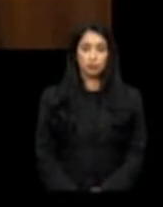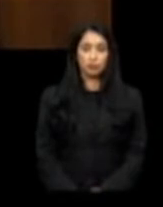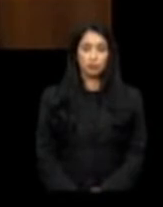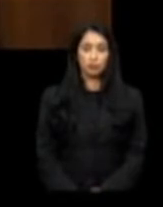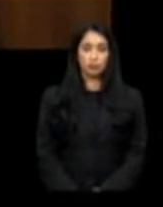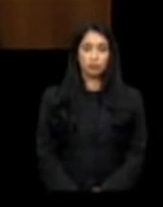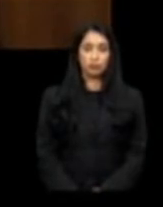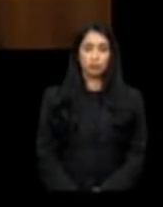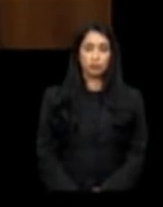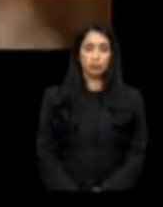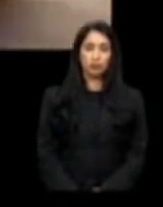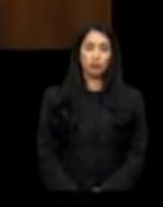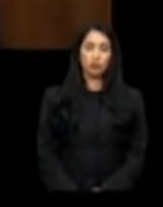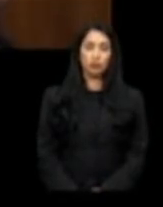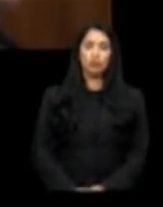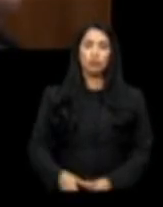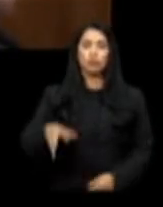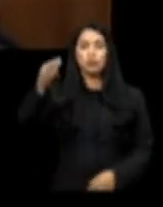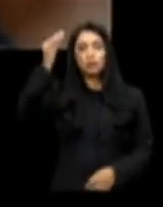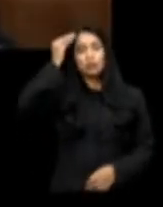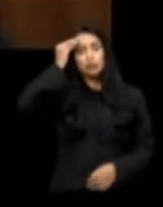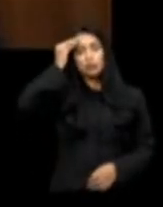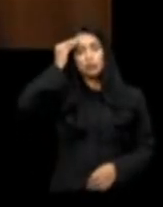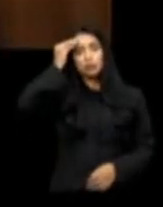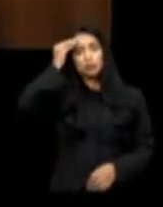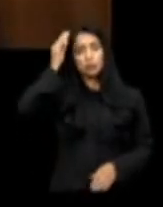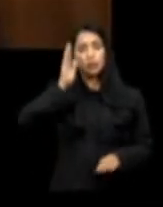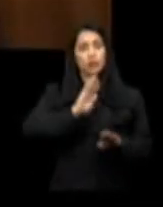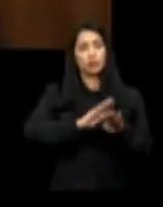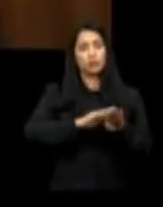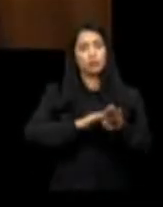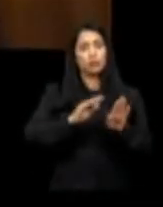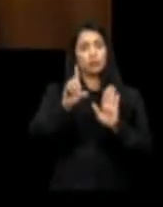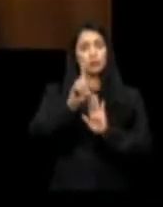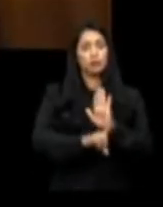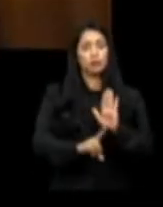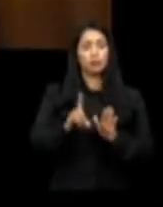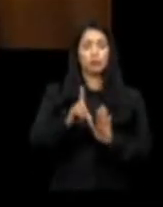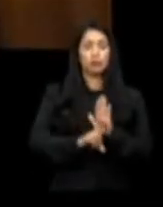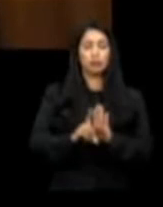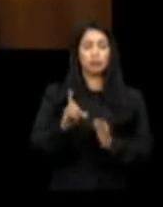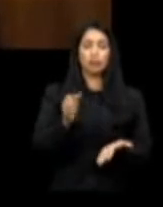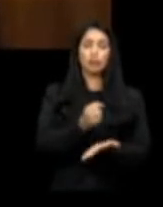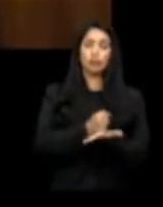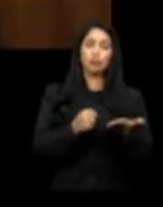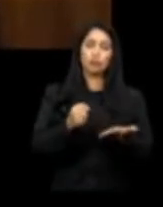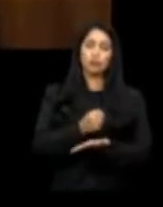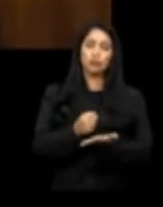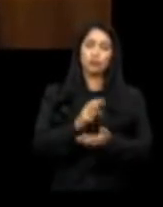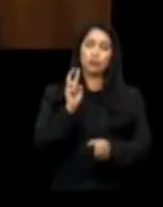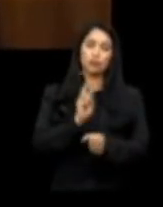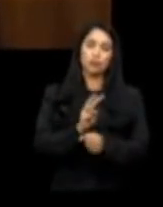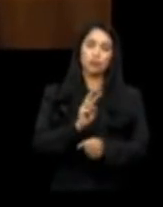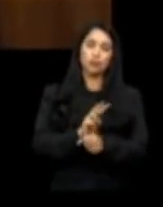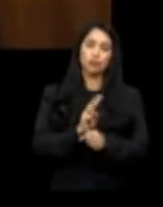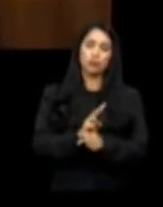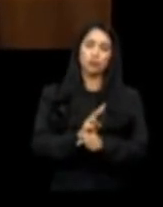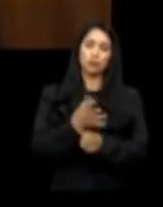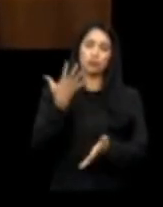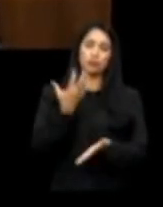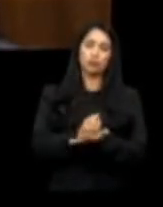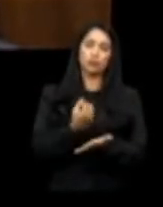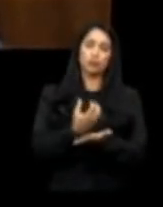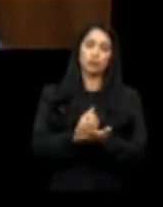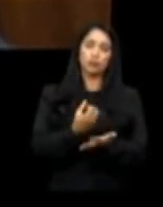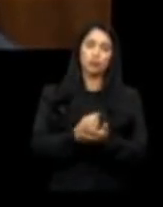o reconhecimento da autonomia do direito fundamental à proteção de dados foi desenvolvido em termos dogmáticos